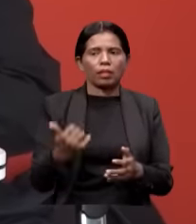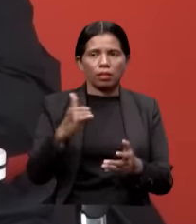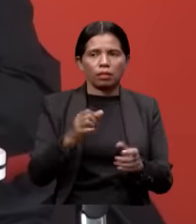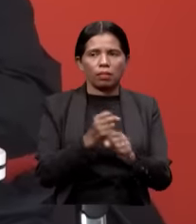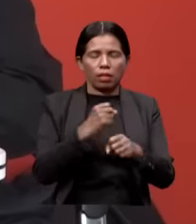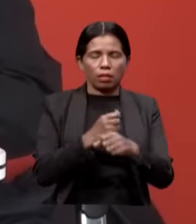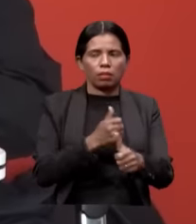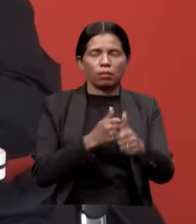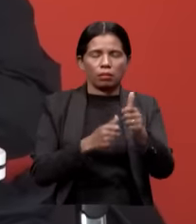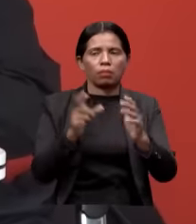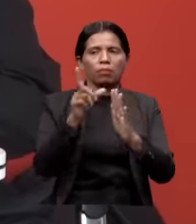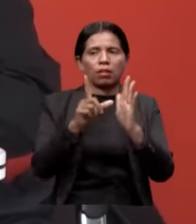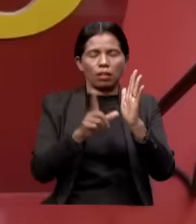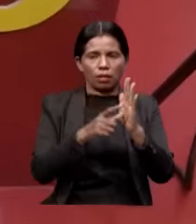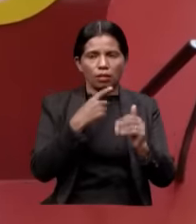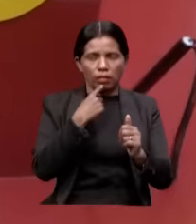mosalutir saira male haruka.